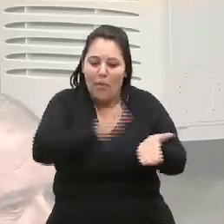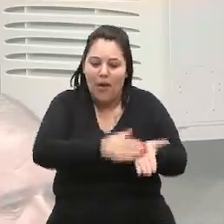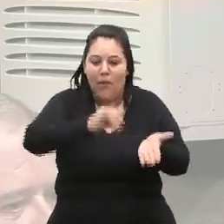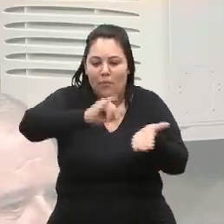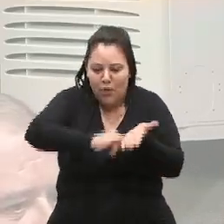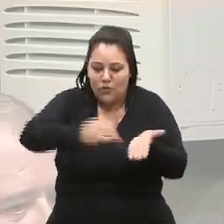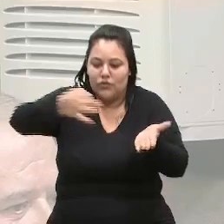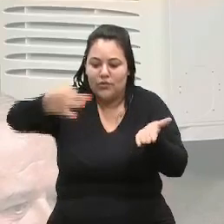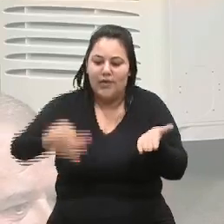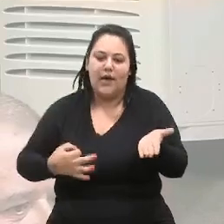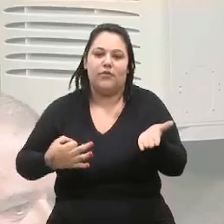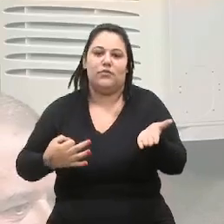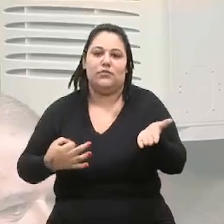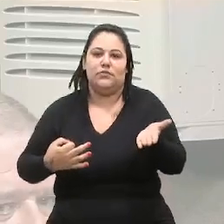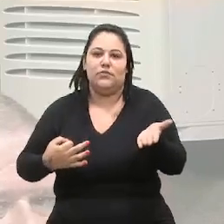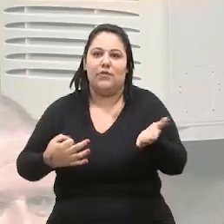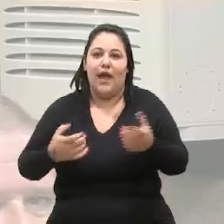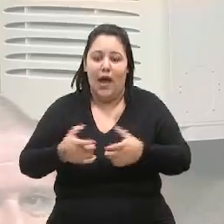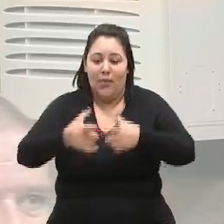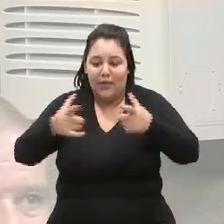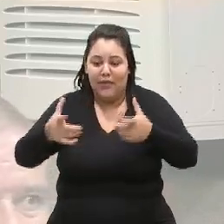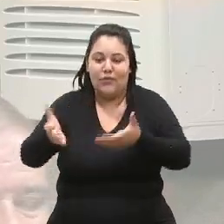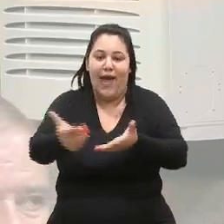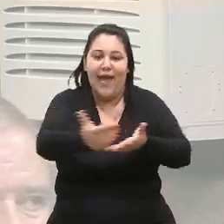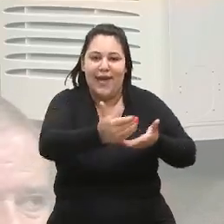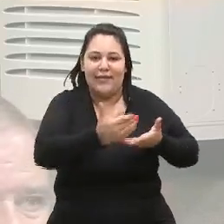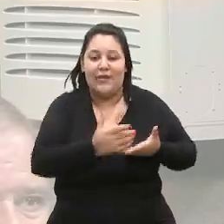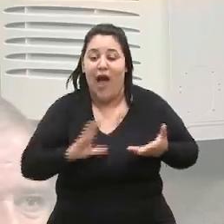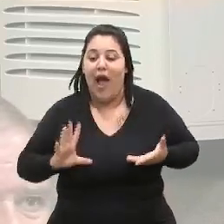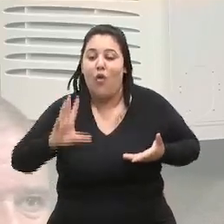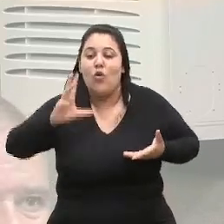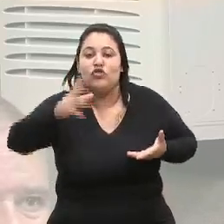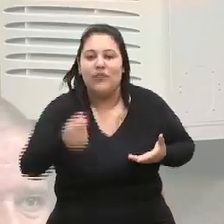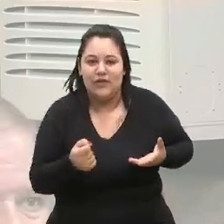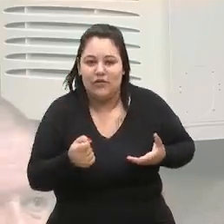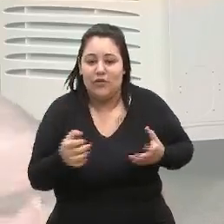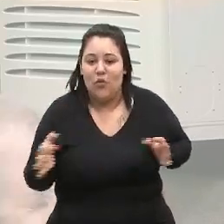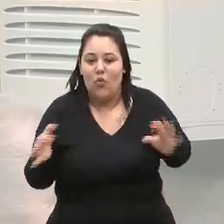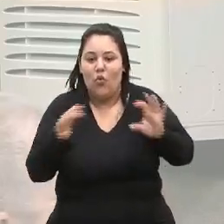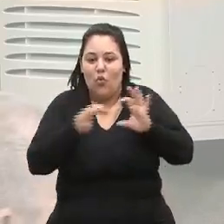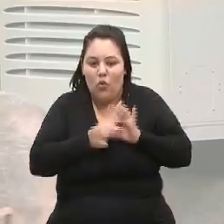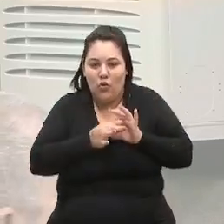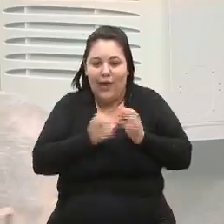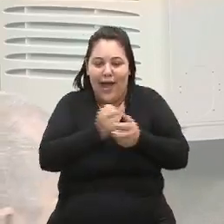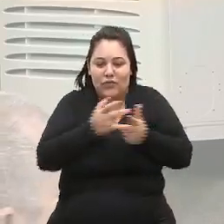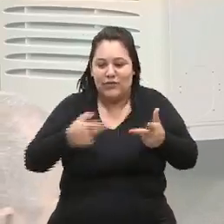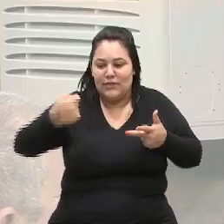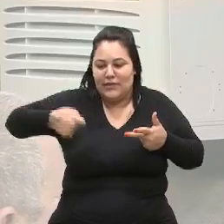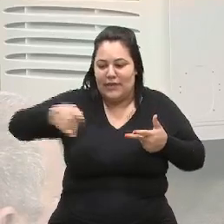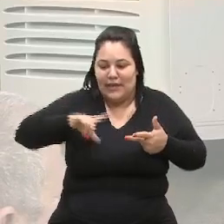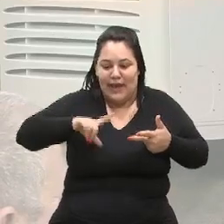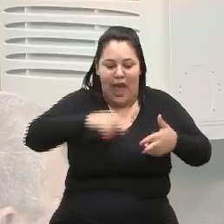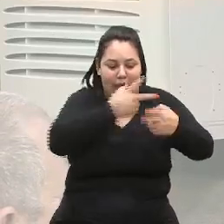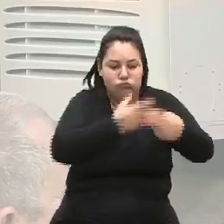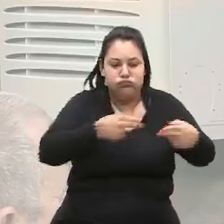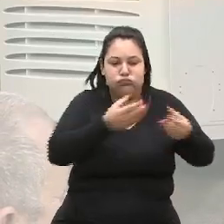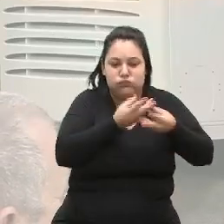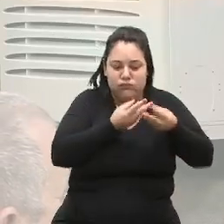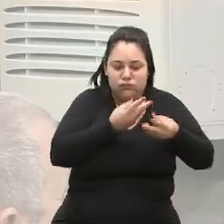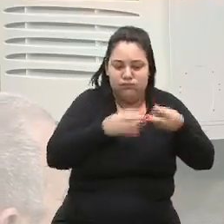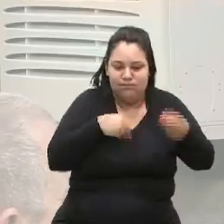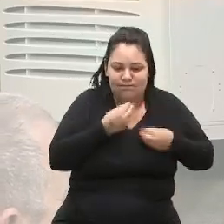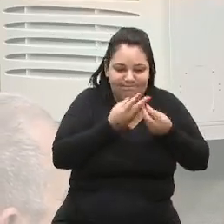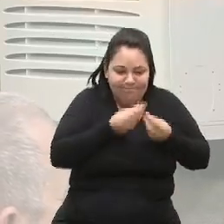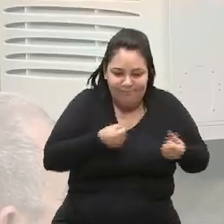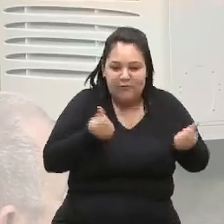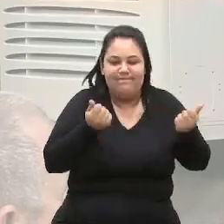base desta arrecadação. Então, une o útil ao agradável. Um tema de sensibilidade social, né, de